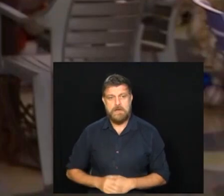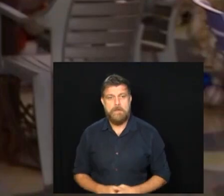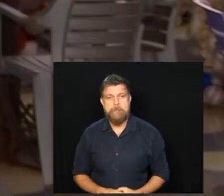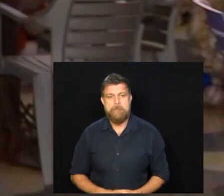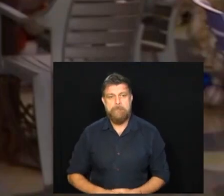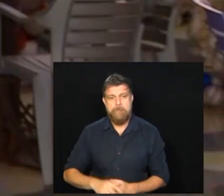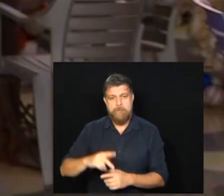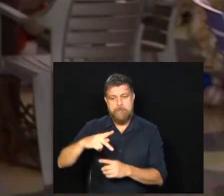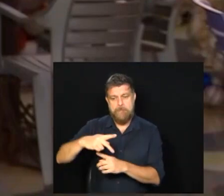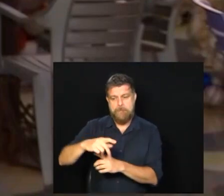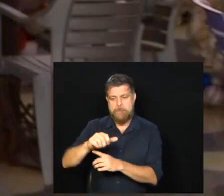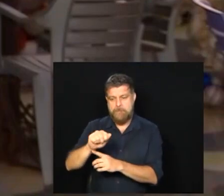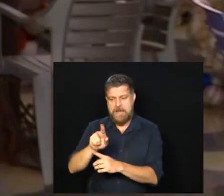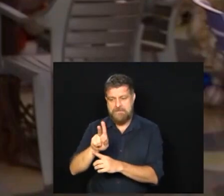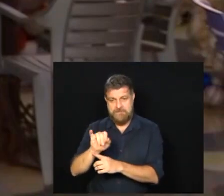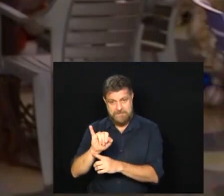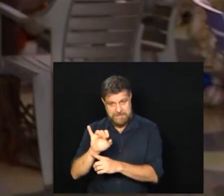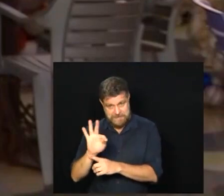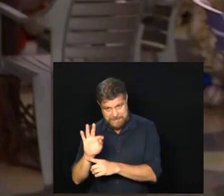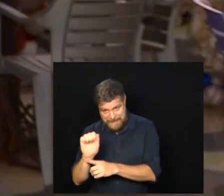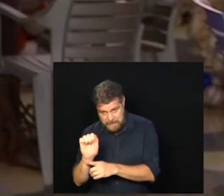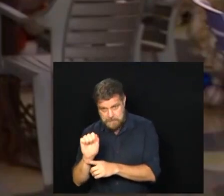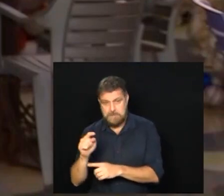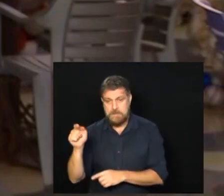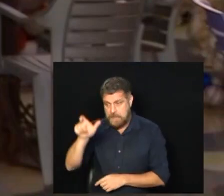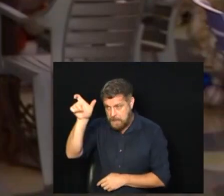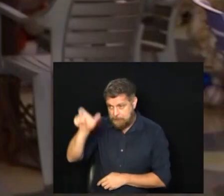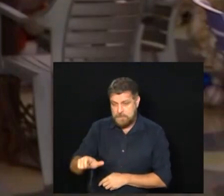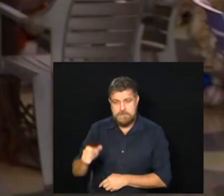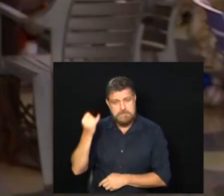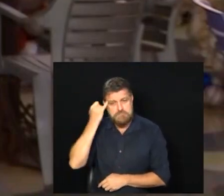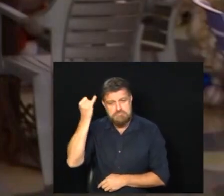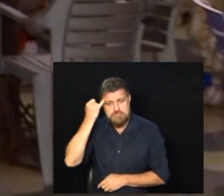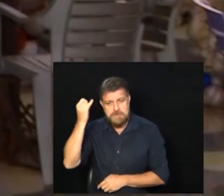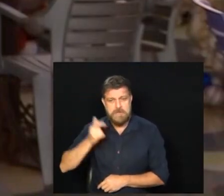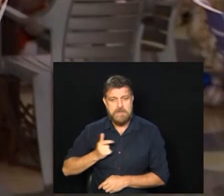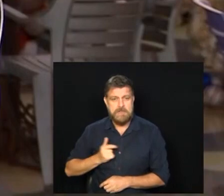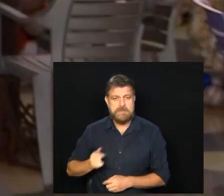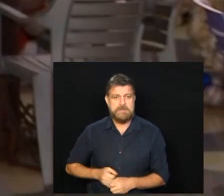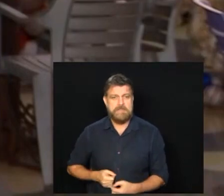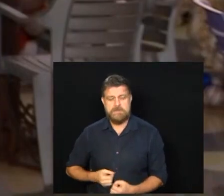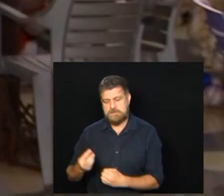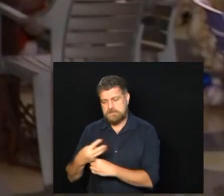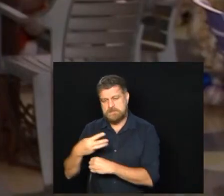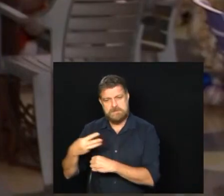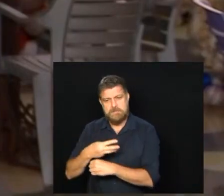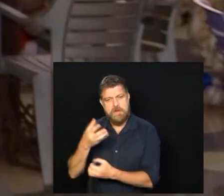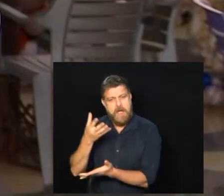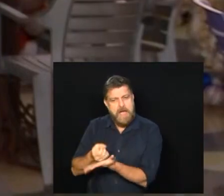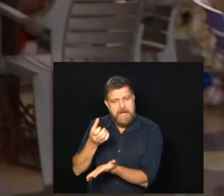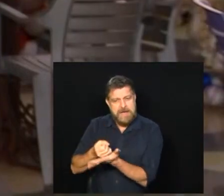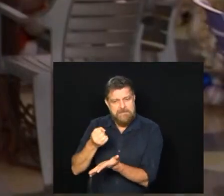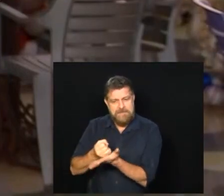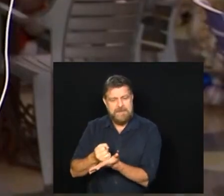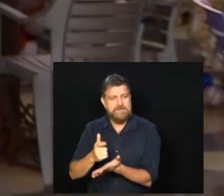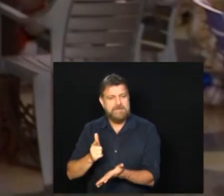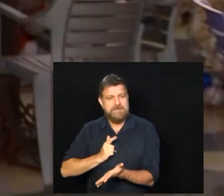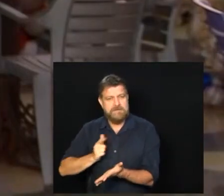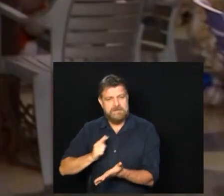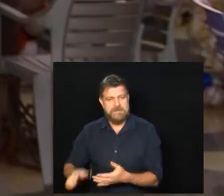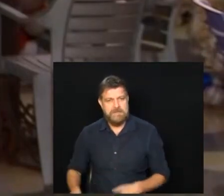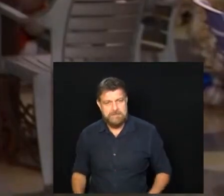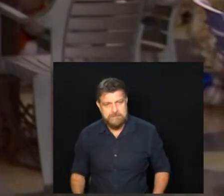Shankar, e temos mais de 5 álbuns gravados, singles no Spotify, no Deezer, é possível conferir,